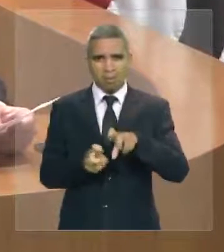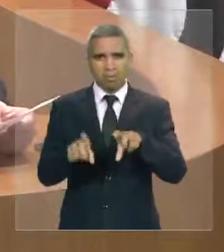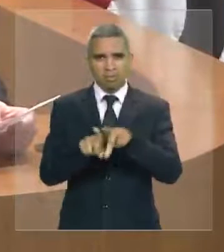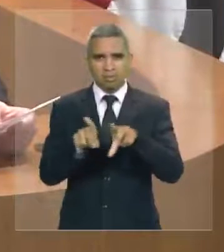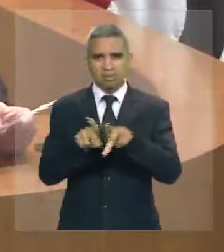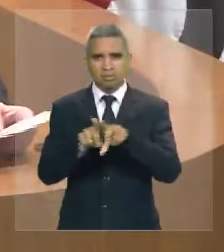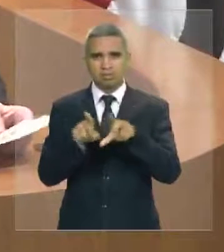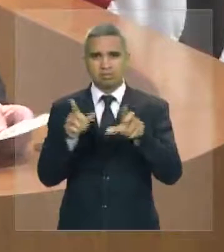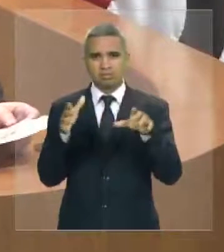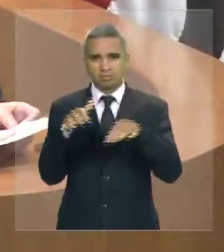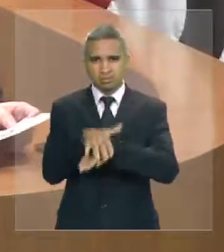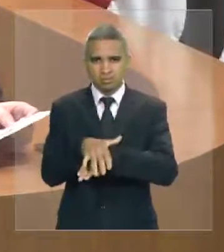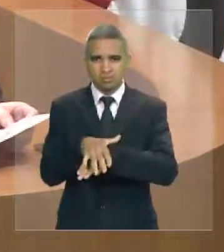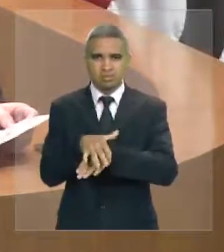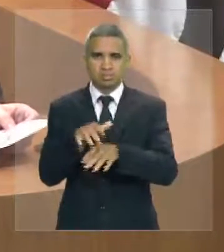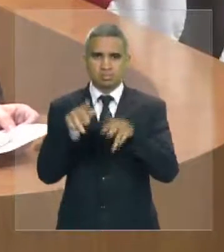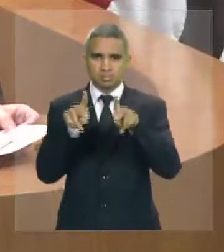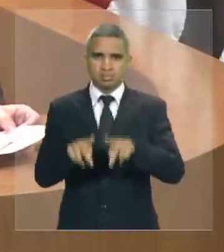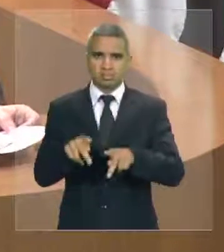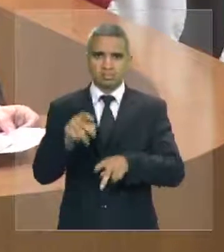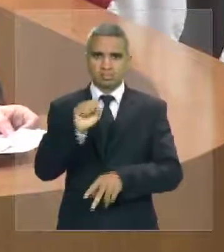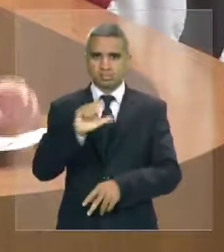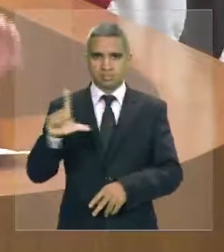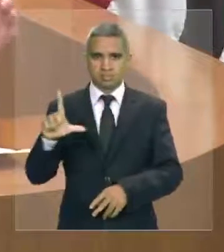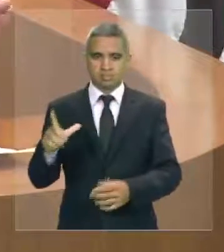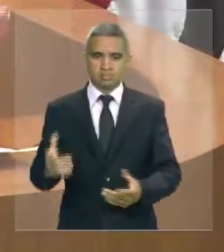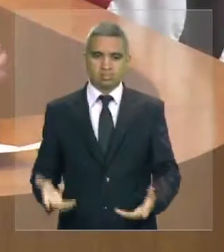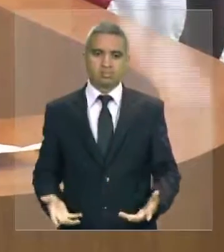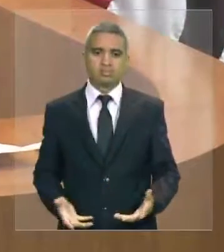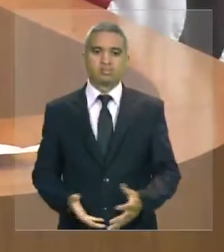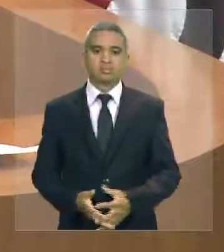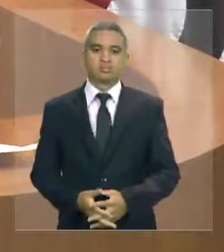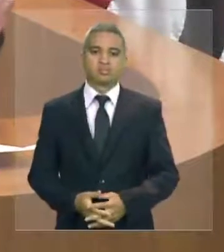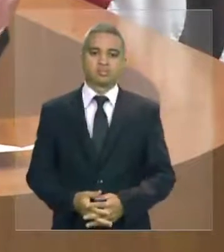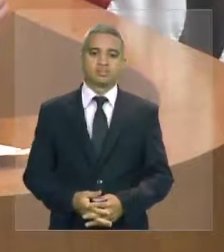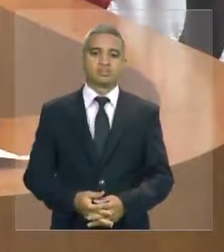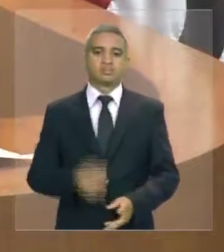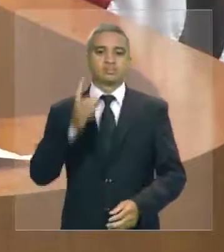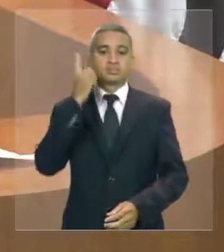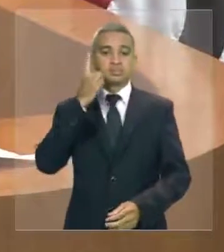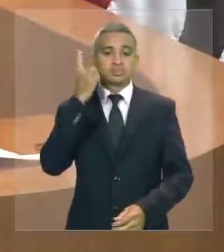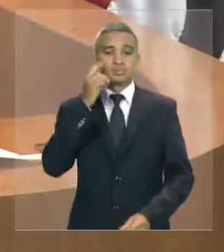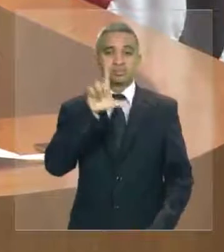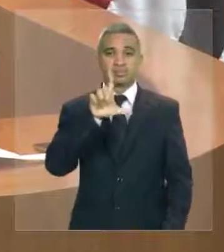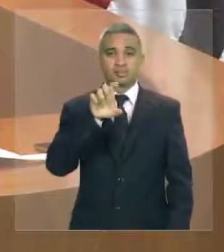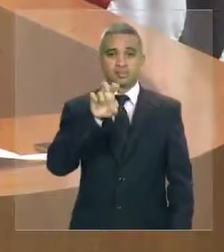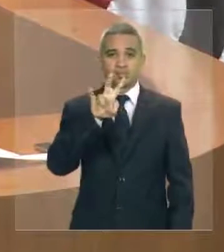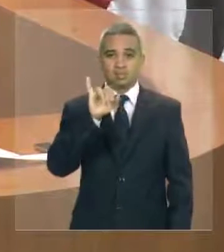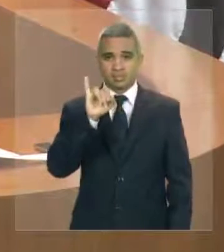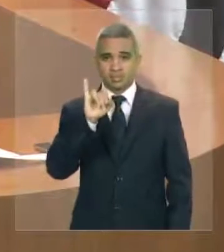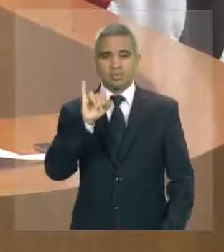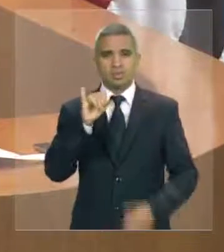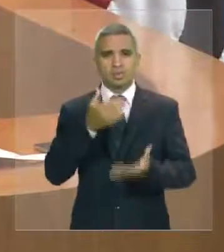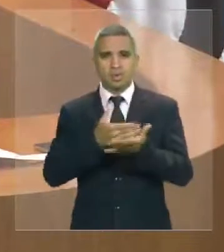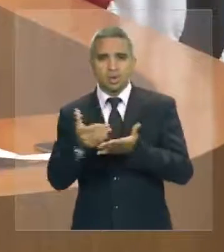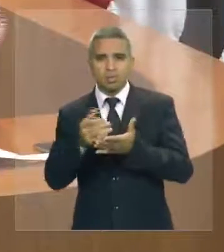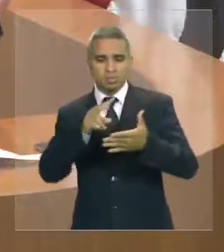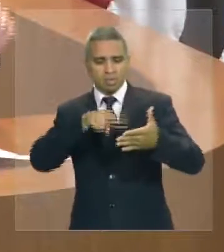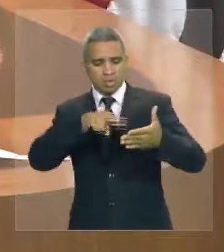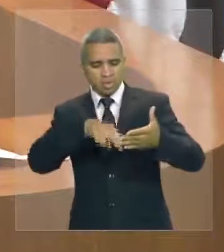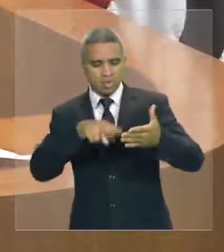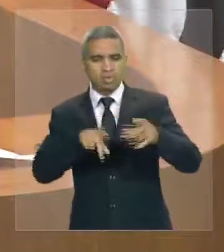Luís. Aí, deputado Levi, a gente começa a escutar e a ler comentários de